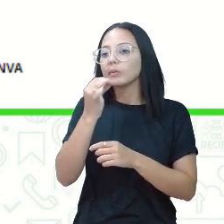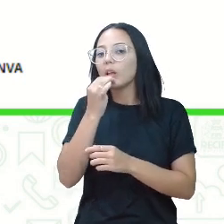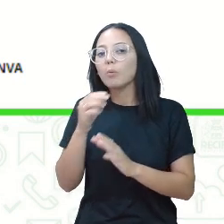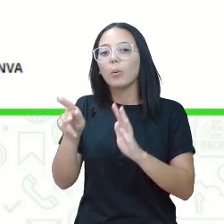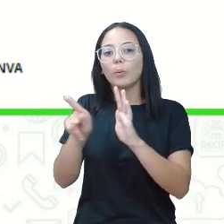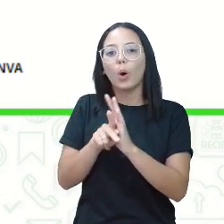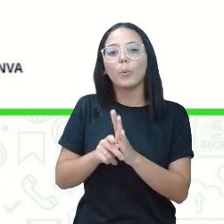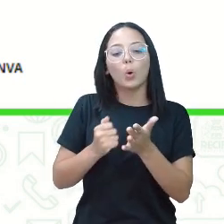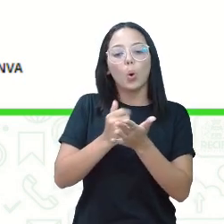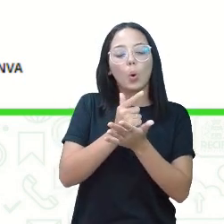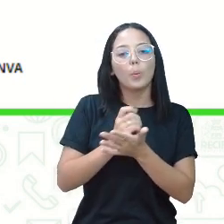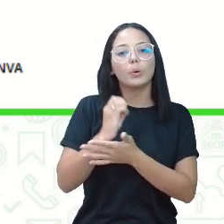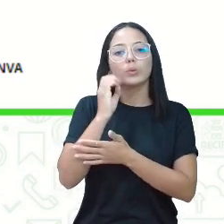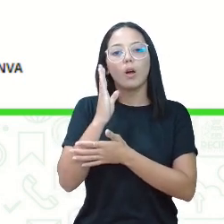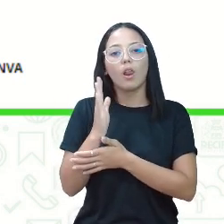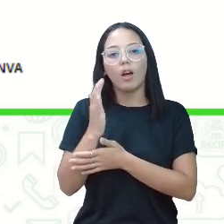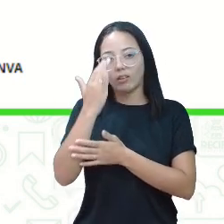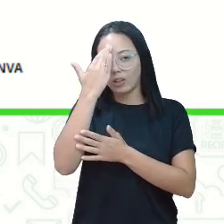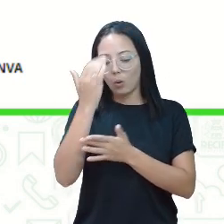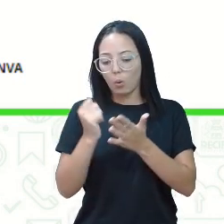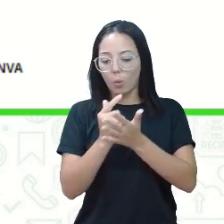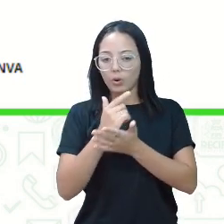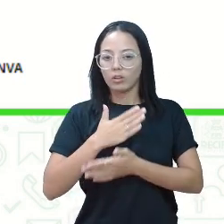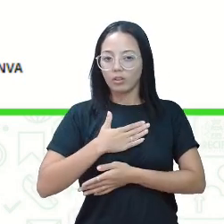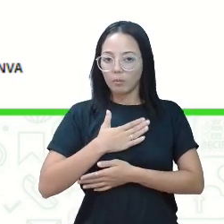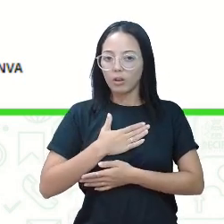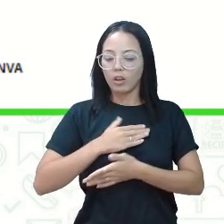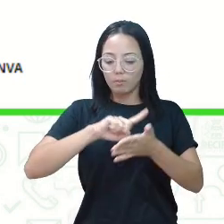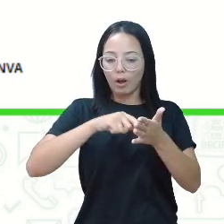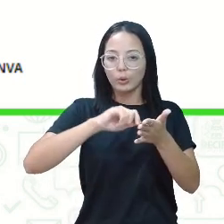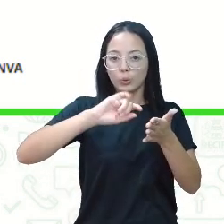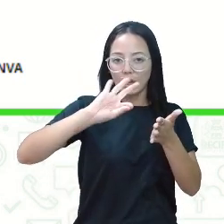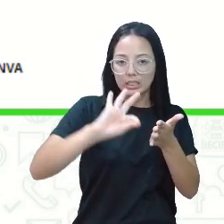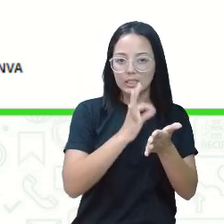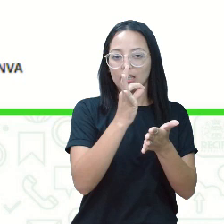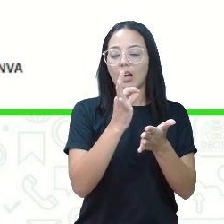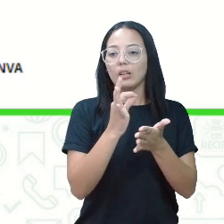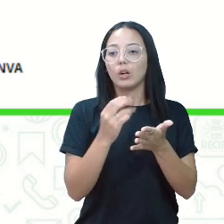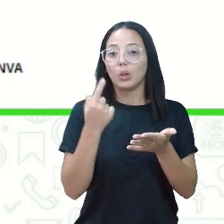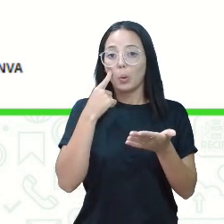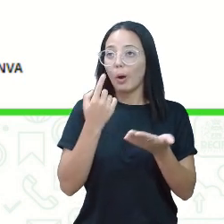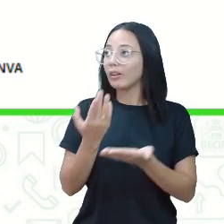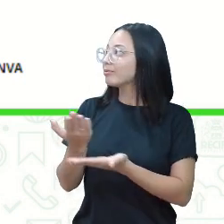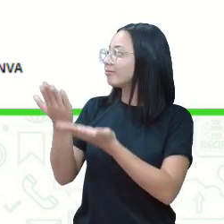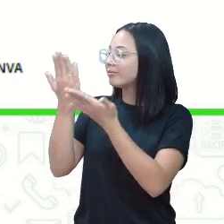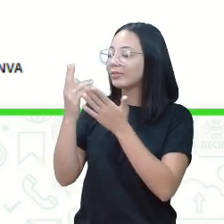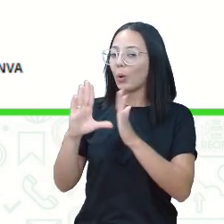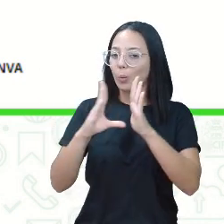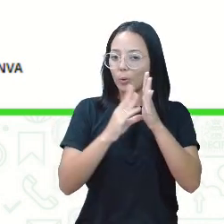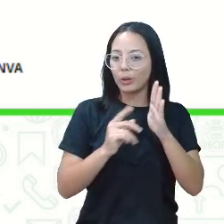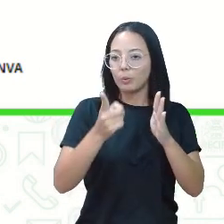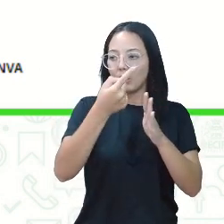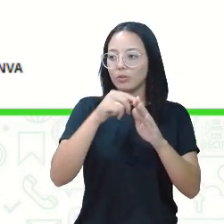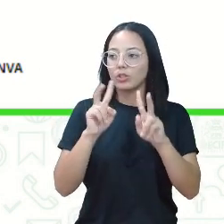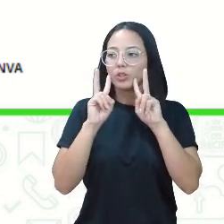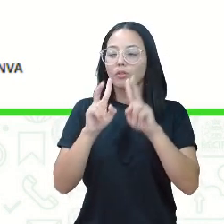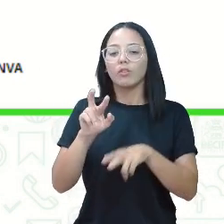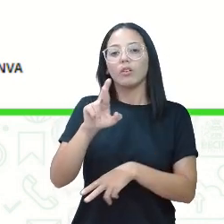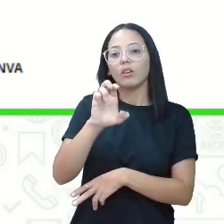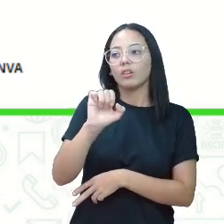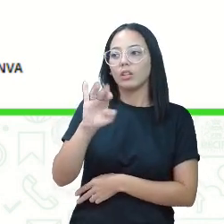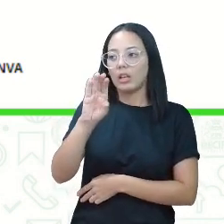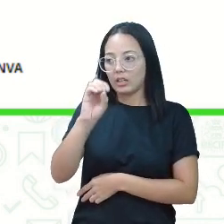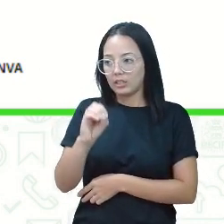de um celular. Não está comprando de mim? Embaixo, assinado. Então, eu coloquei esse modelinho aí para vocês. De recibo,